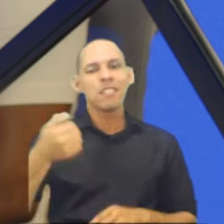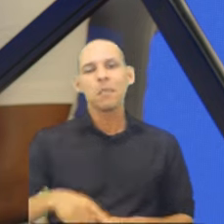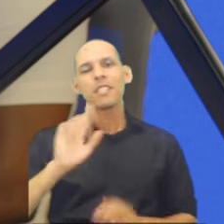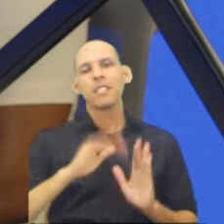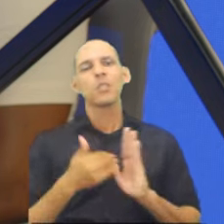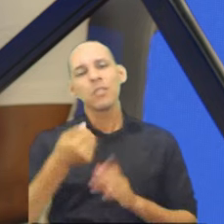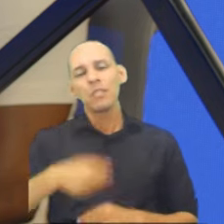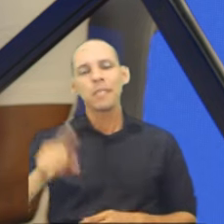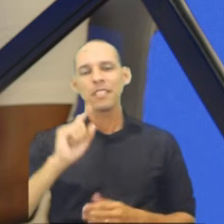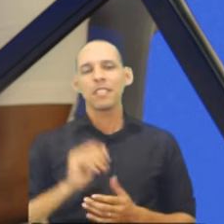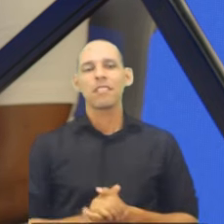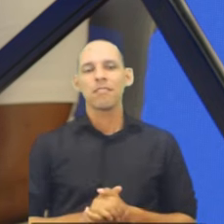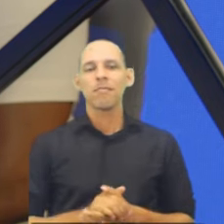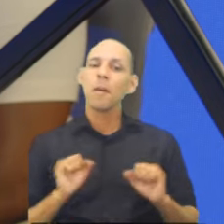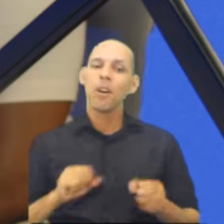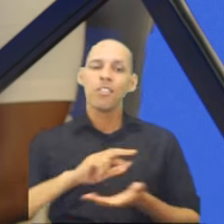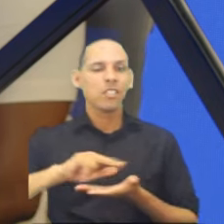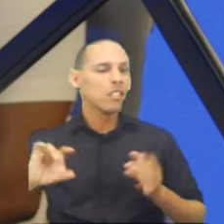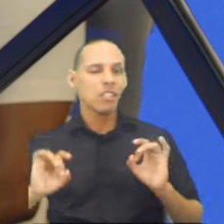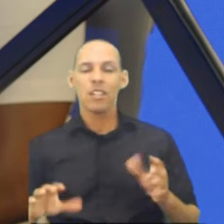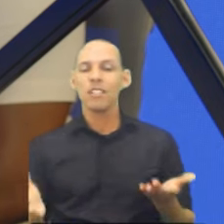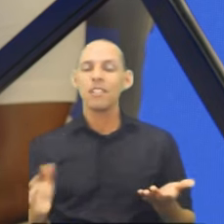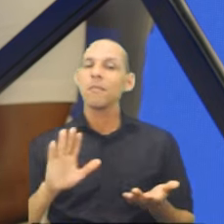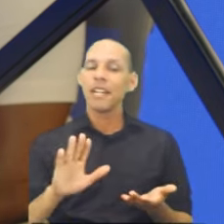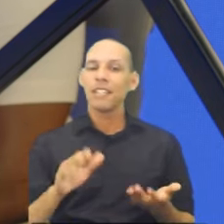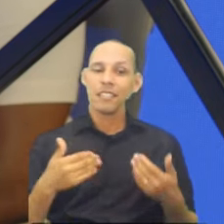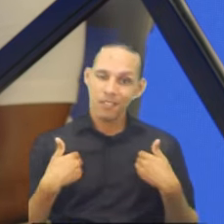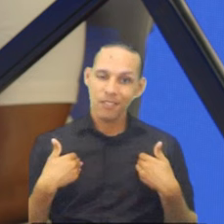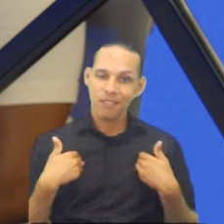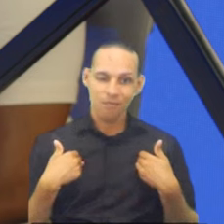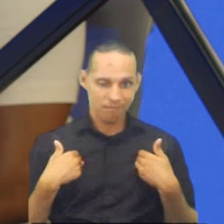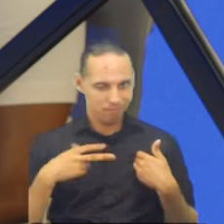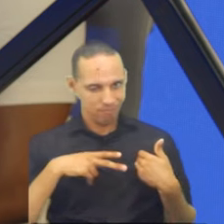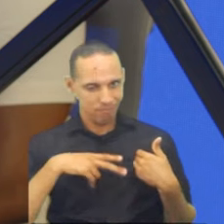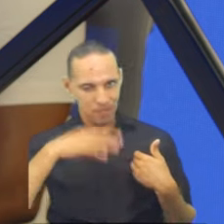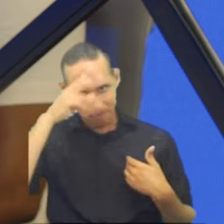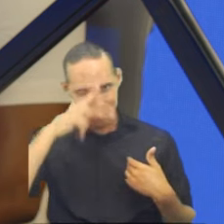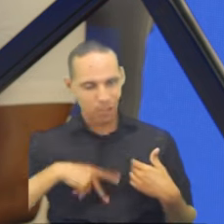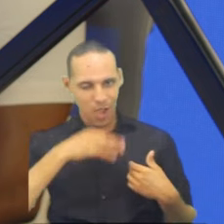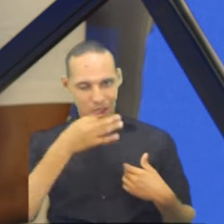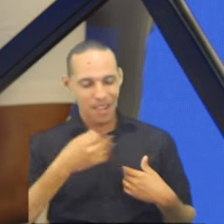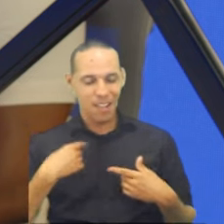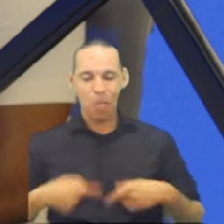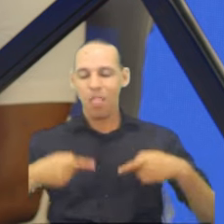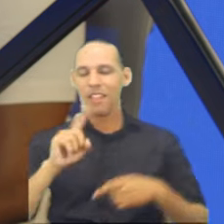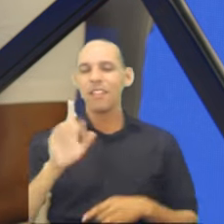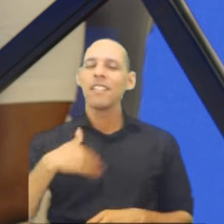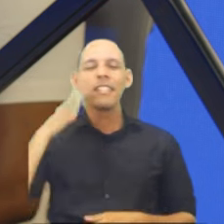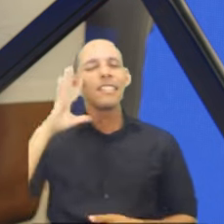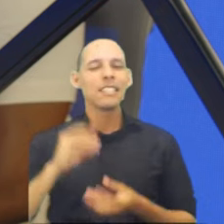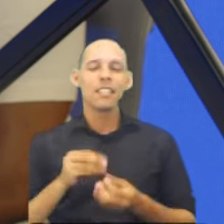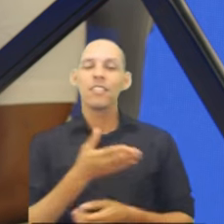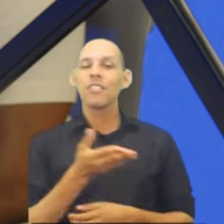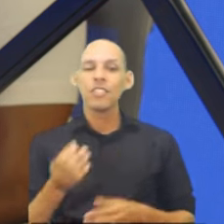não precisaria de tudo isso né poderia ser só diversidade Mas eu particularmente não para criar polêmica mas eu